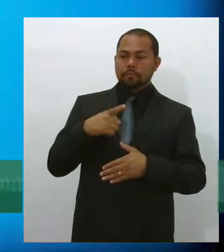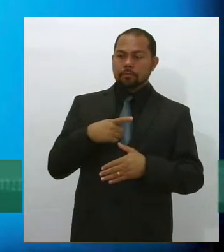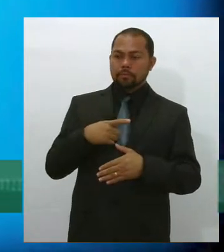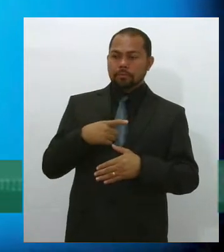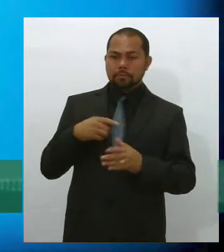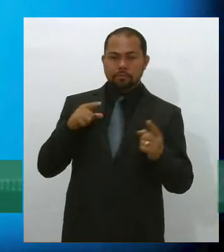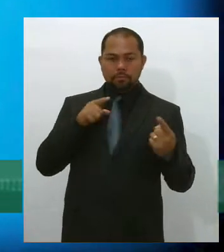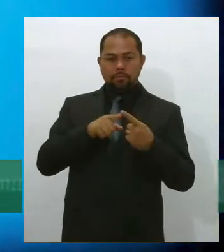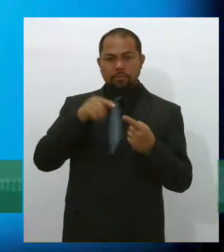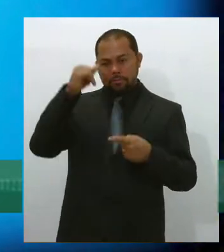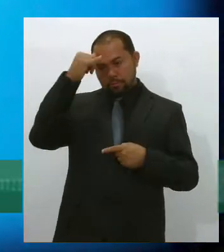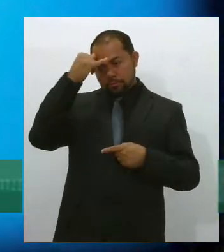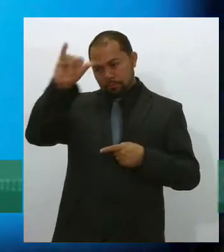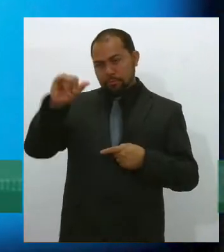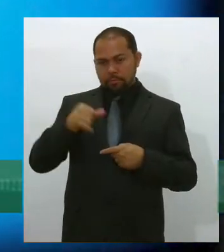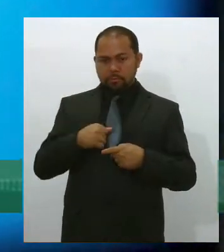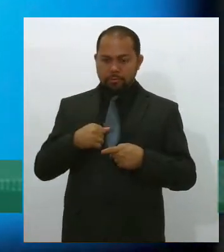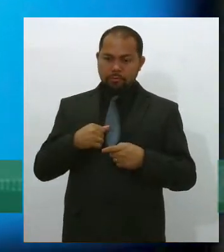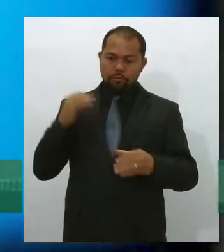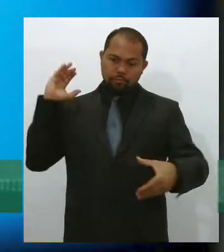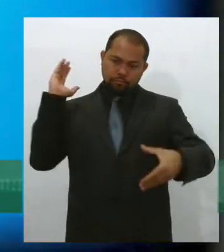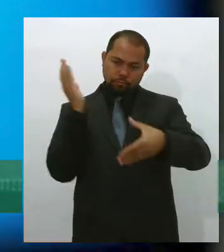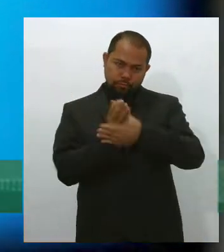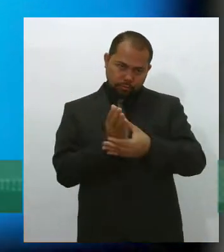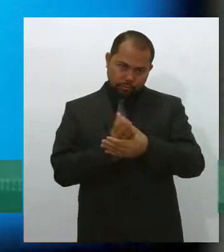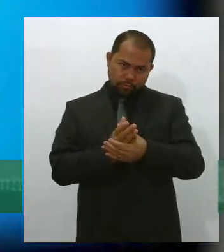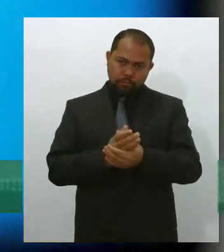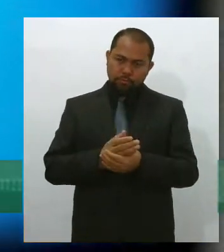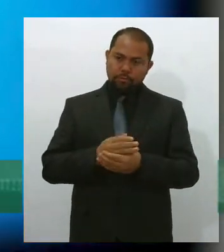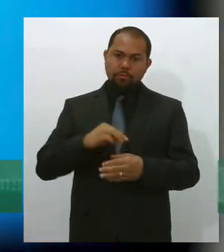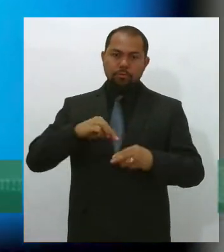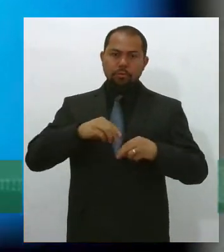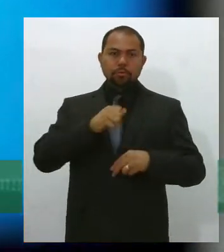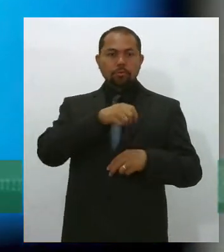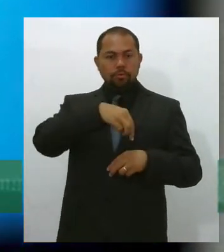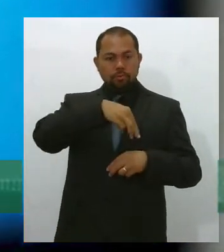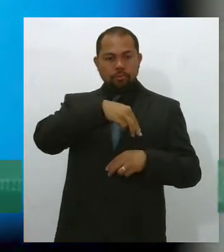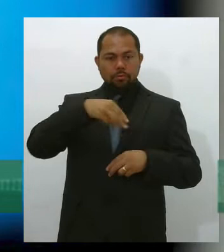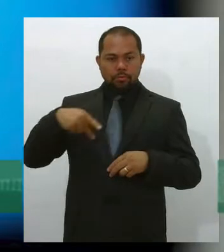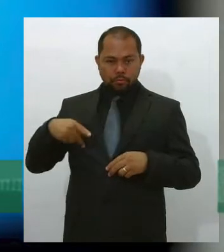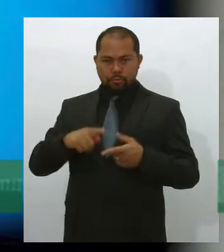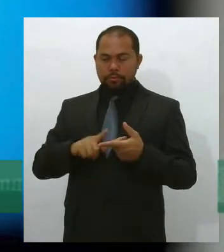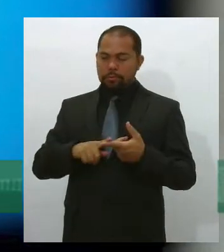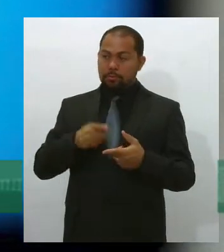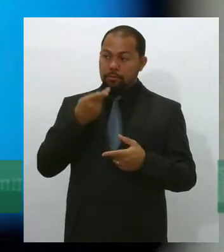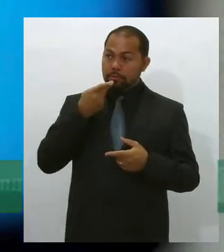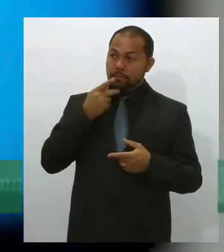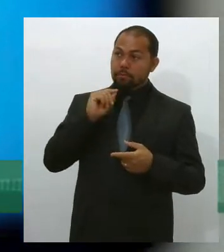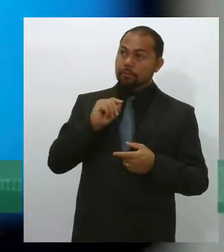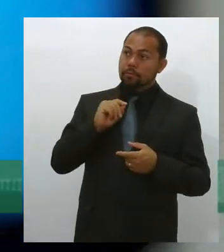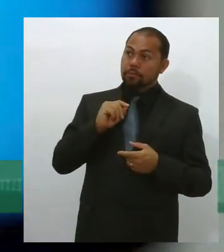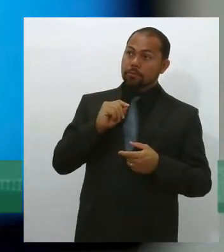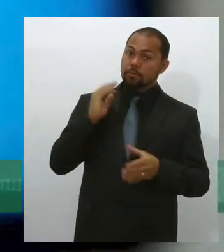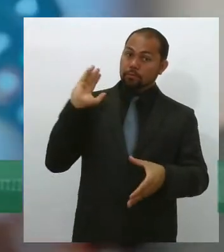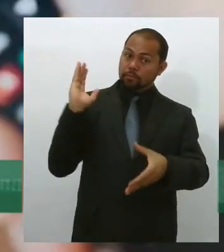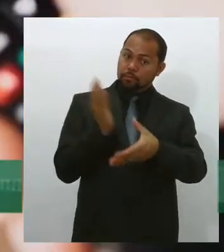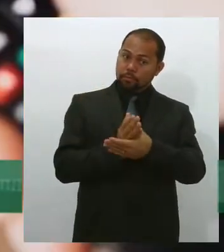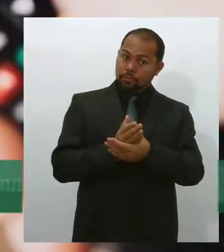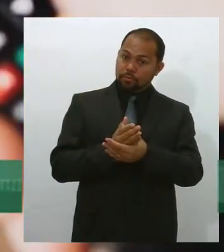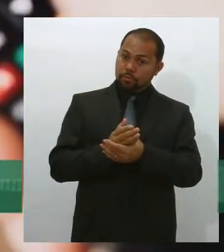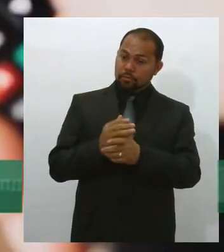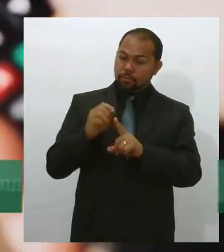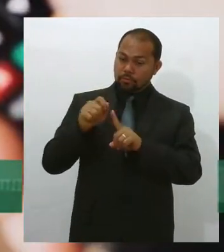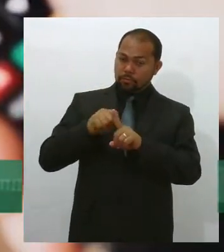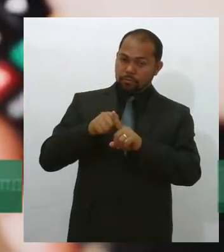Público Federal contra emissoras ela ele se refere as ações movidas ou com os meses antes da aprovação